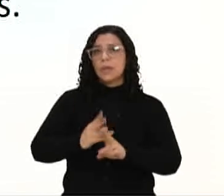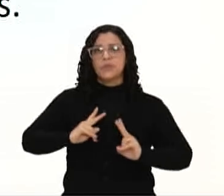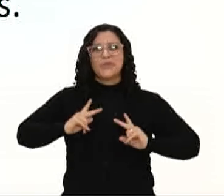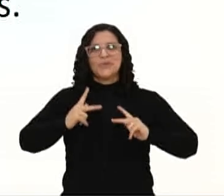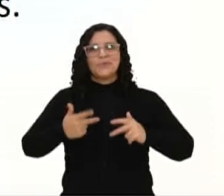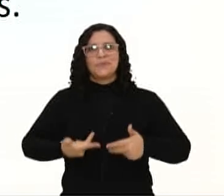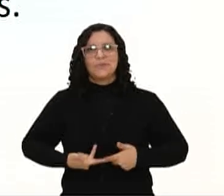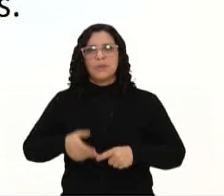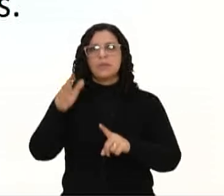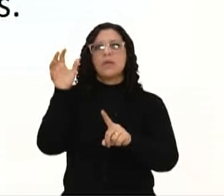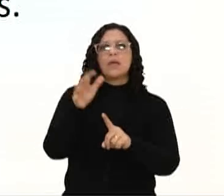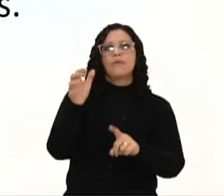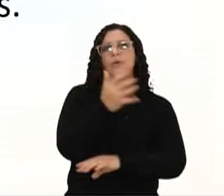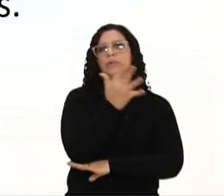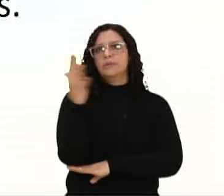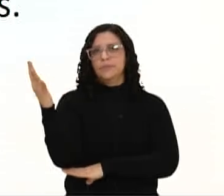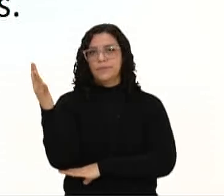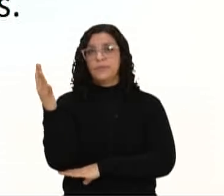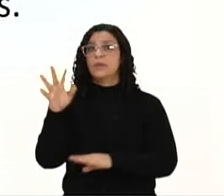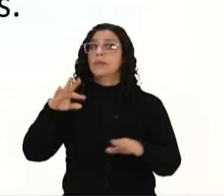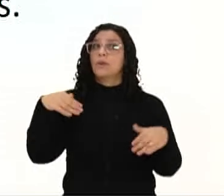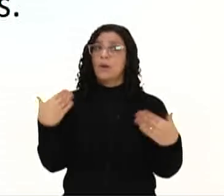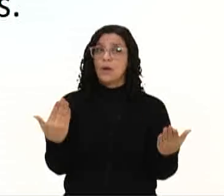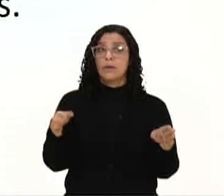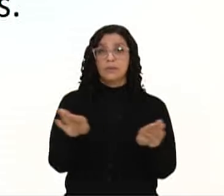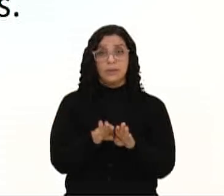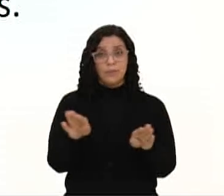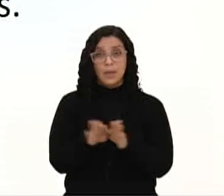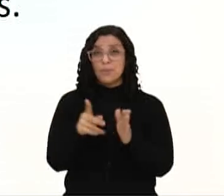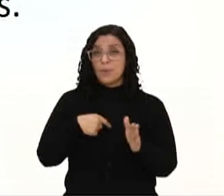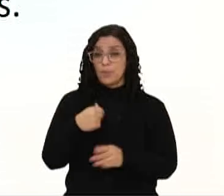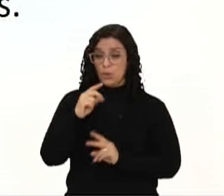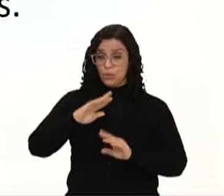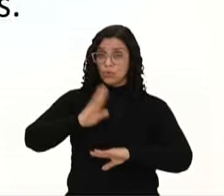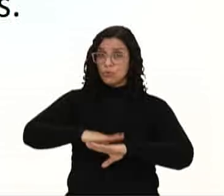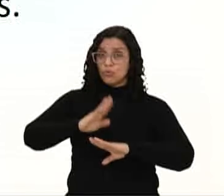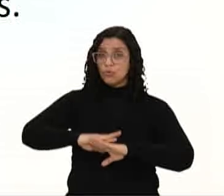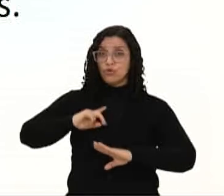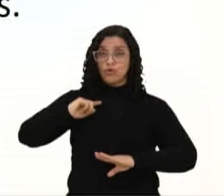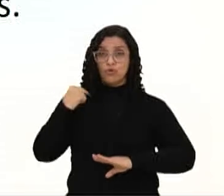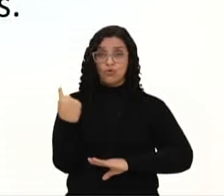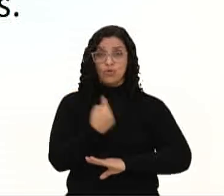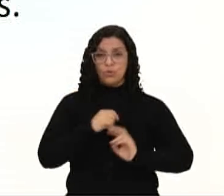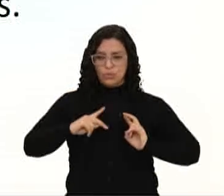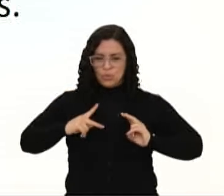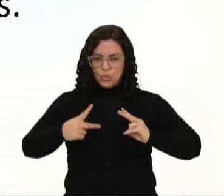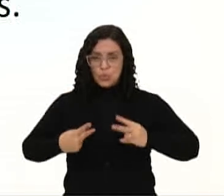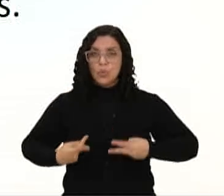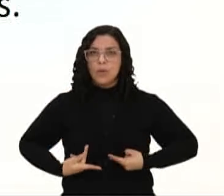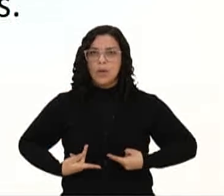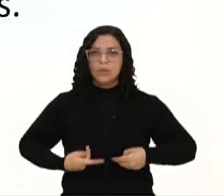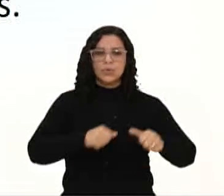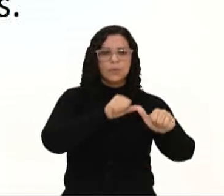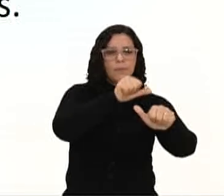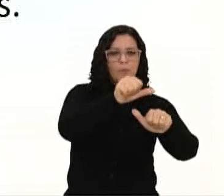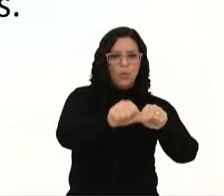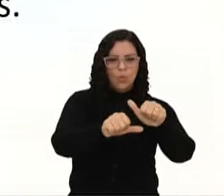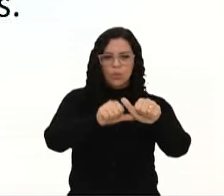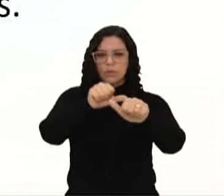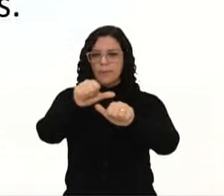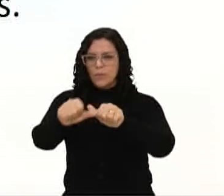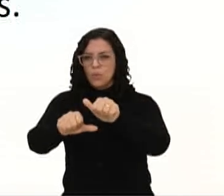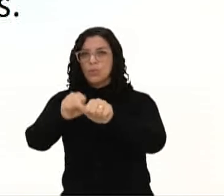humanas. Então, o impacto ambiental são as alterações dessas características naturais a partir